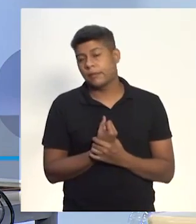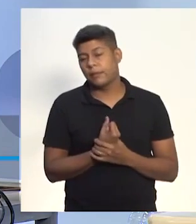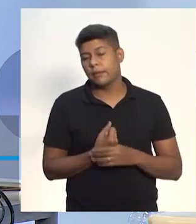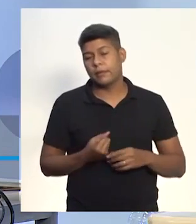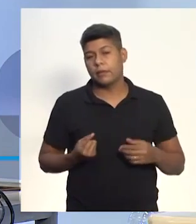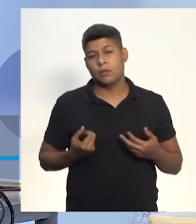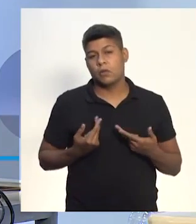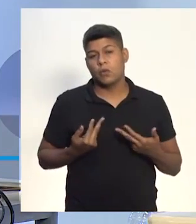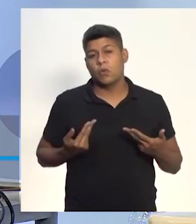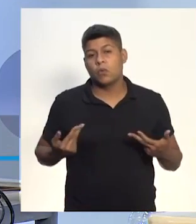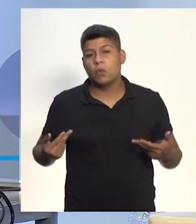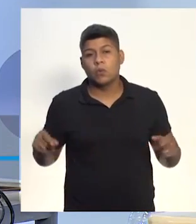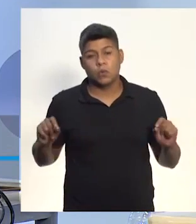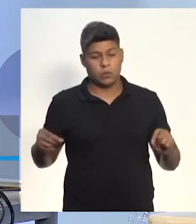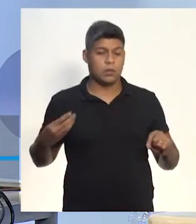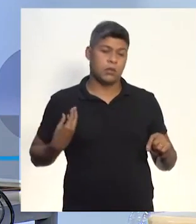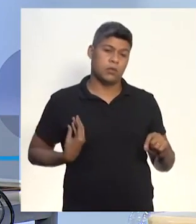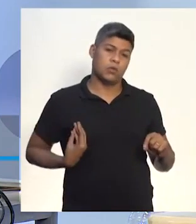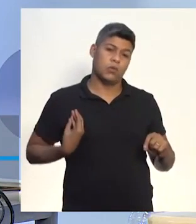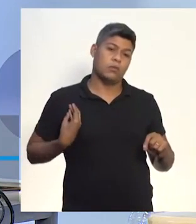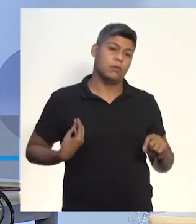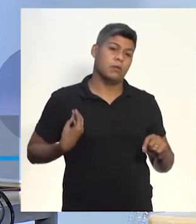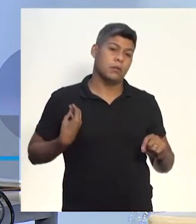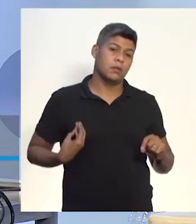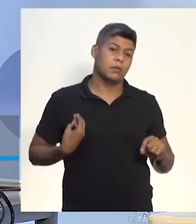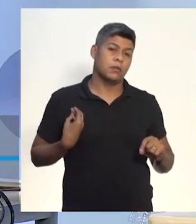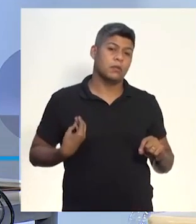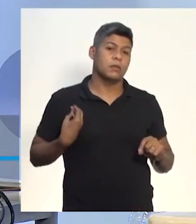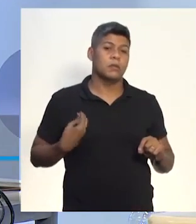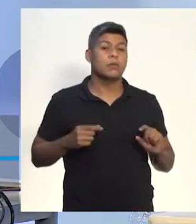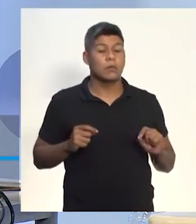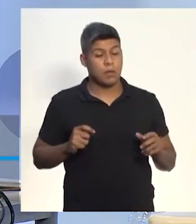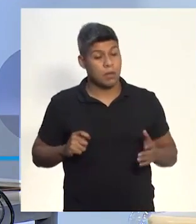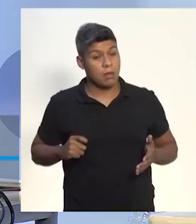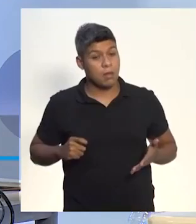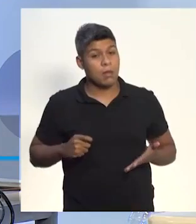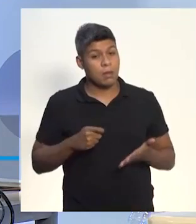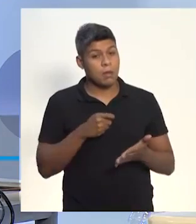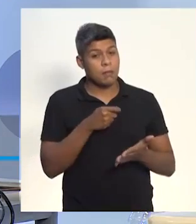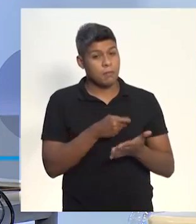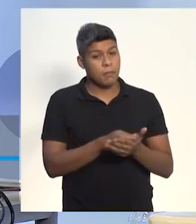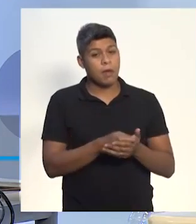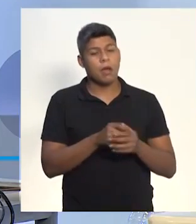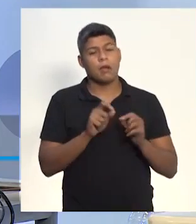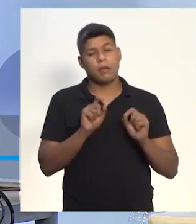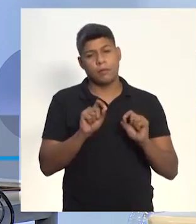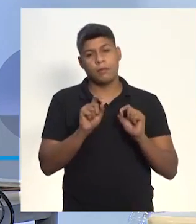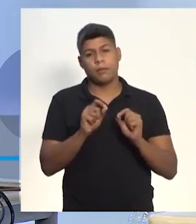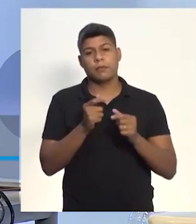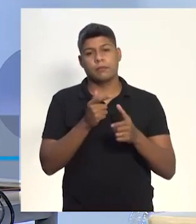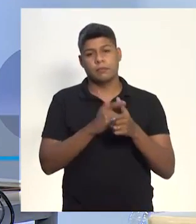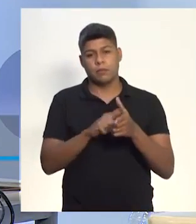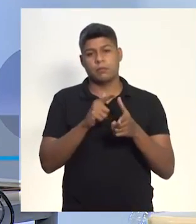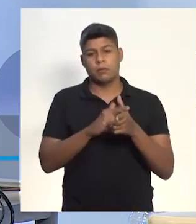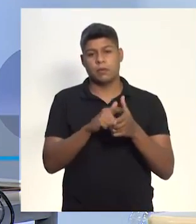mínimas de sobrevivência e que pagam penas muito duras, né,